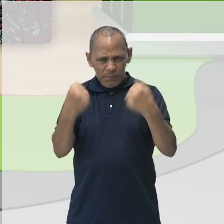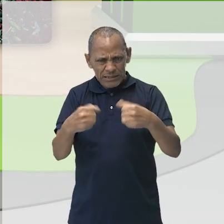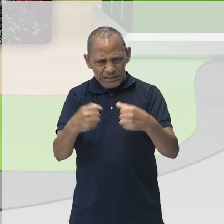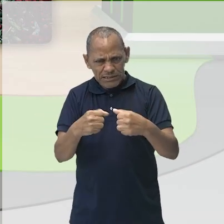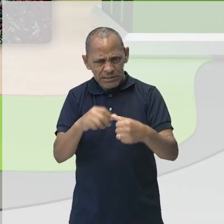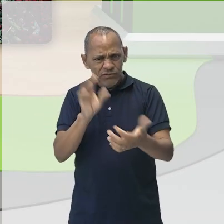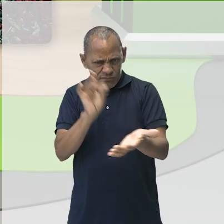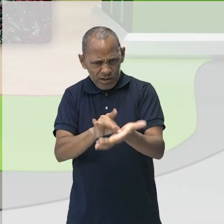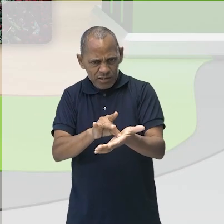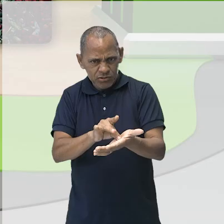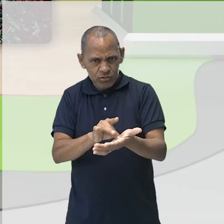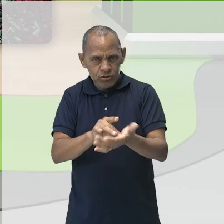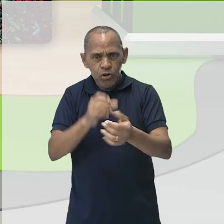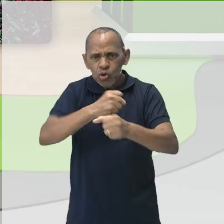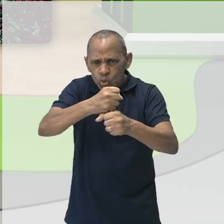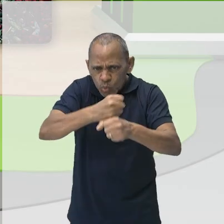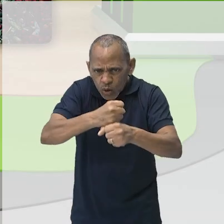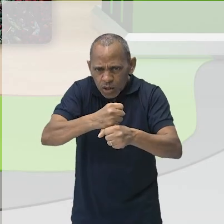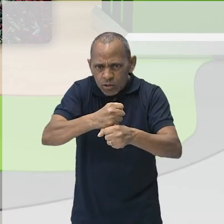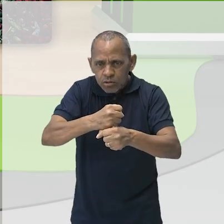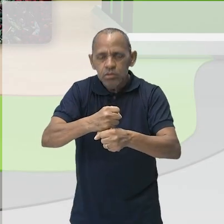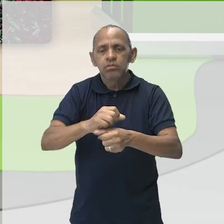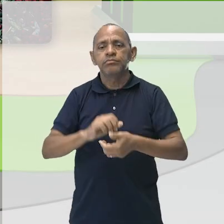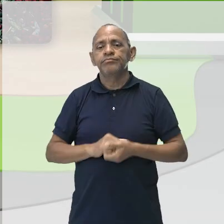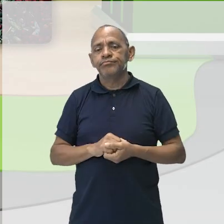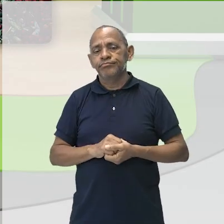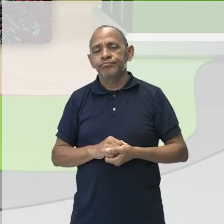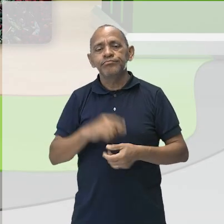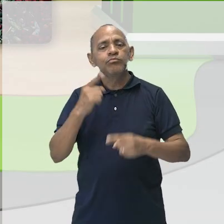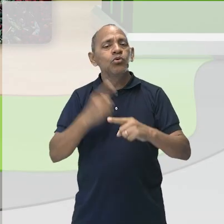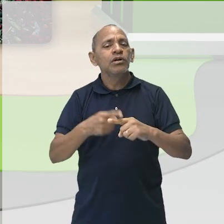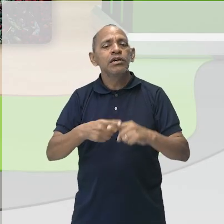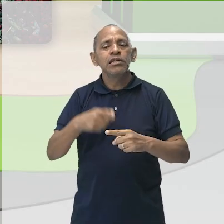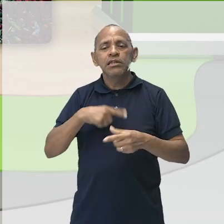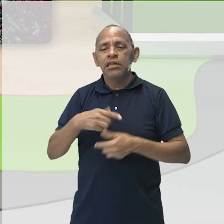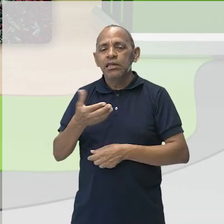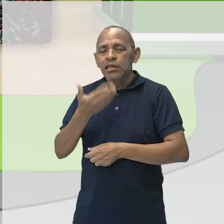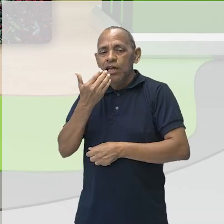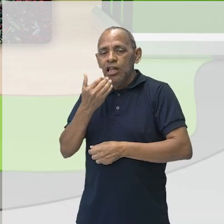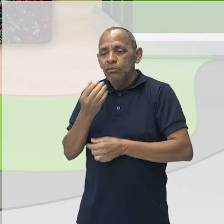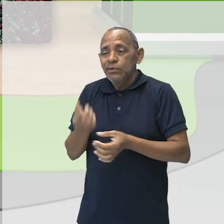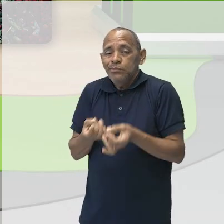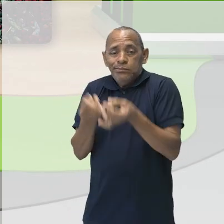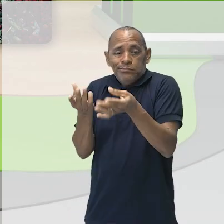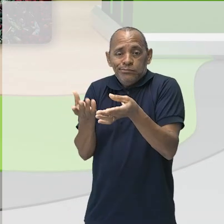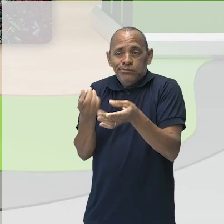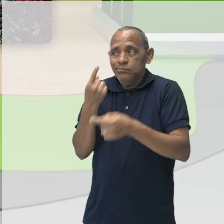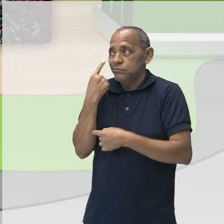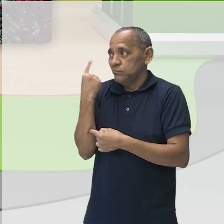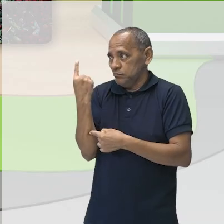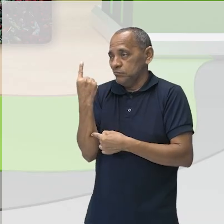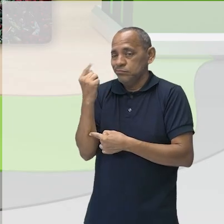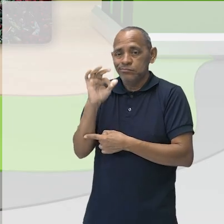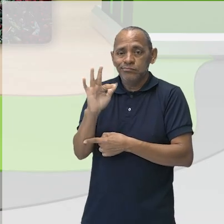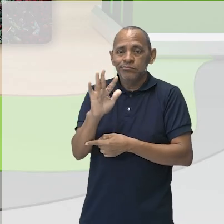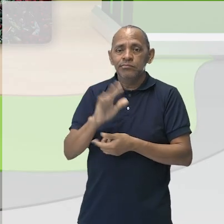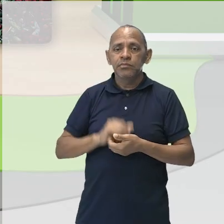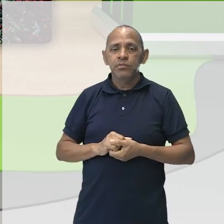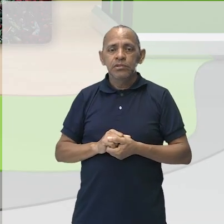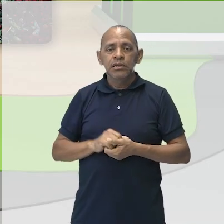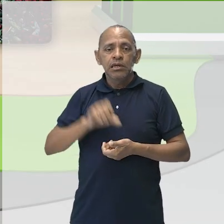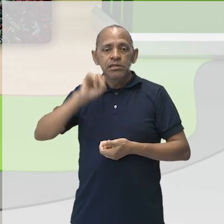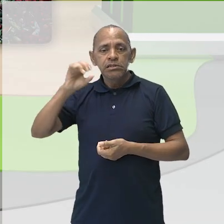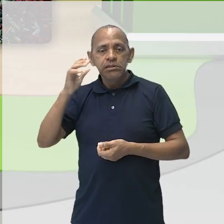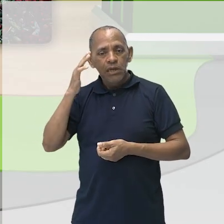necessário trocar de carro todos os anos? Bem como por que existe tanto desperdício de alimento, como vocês podem ver nessa